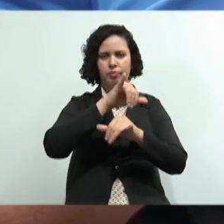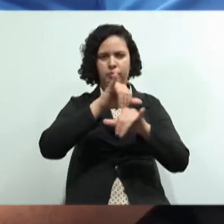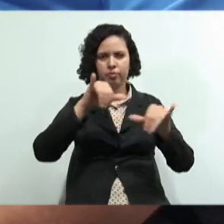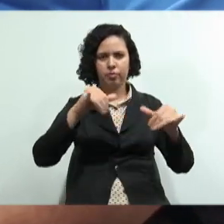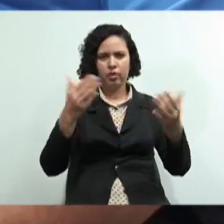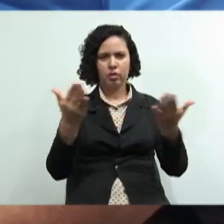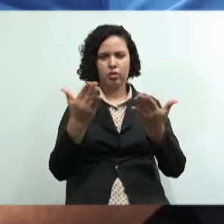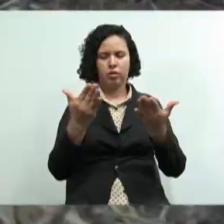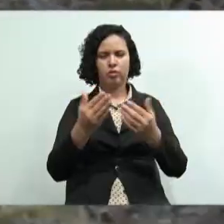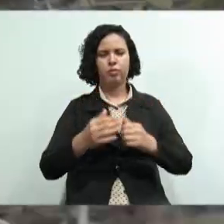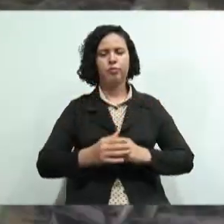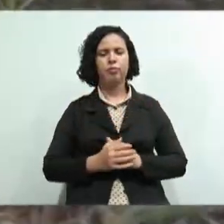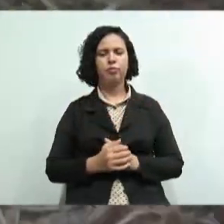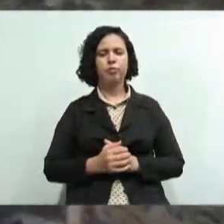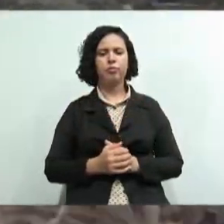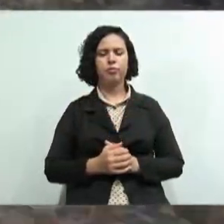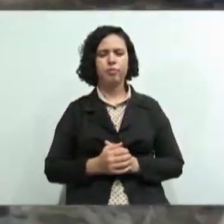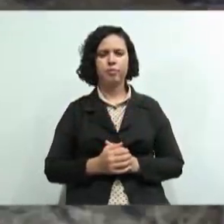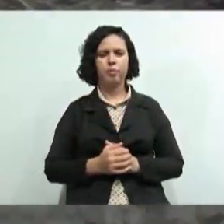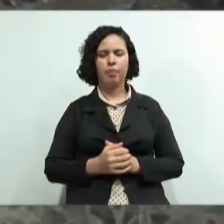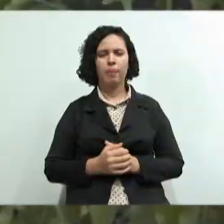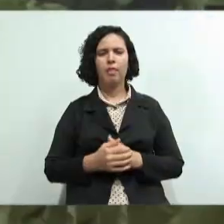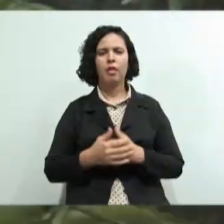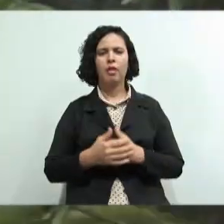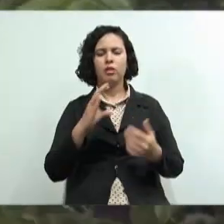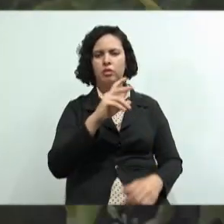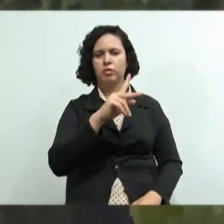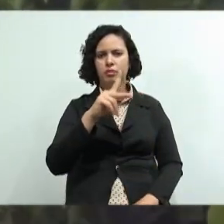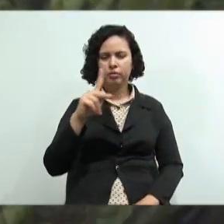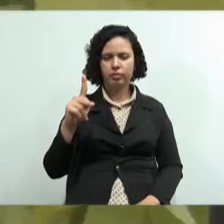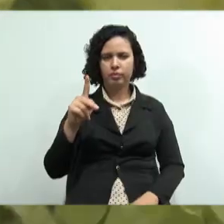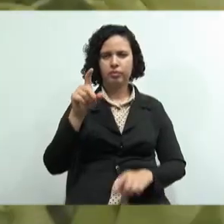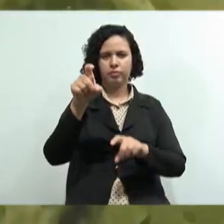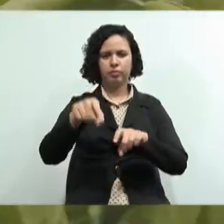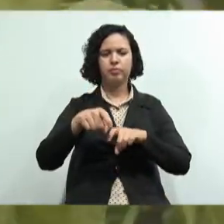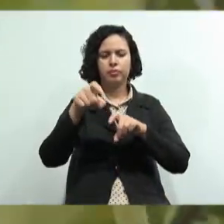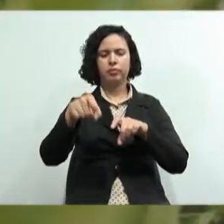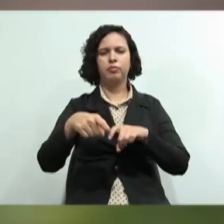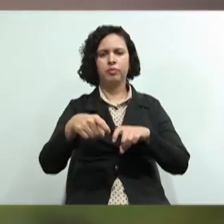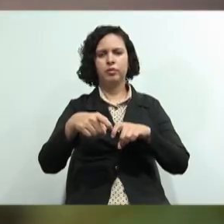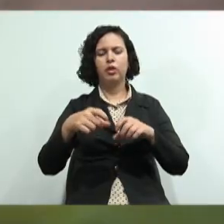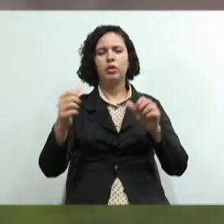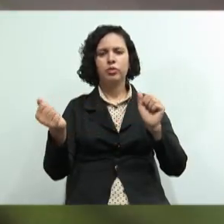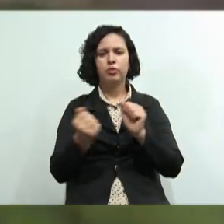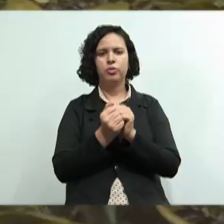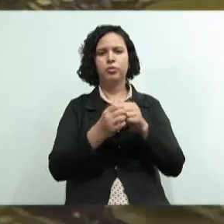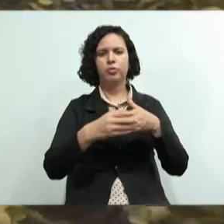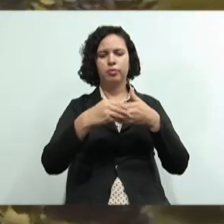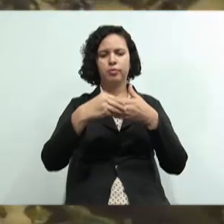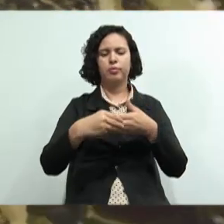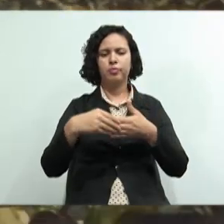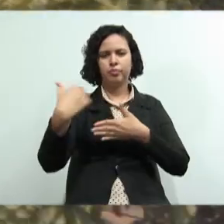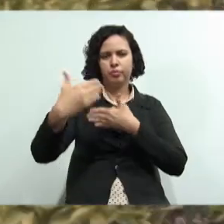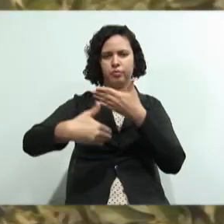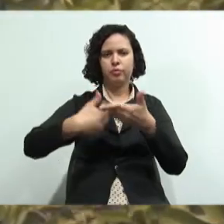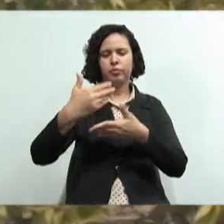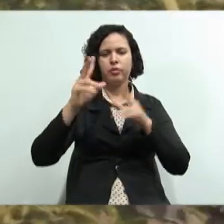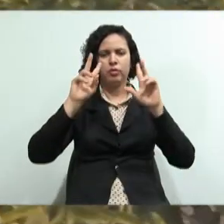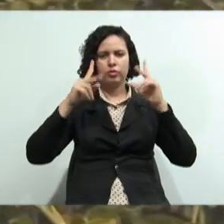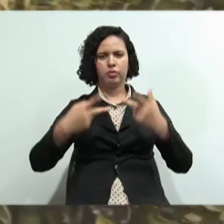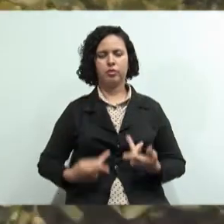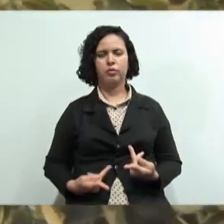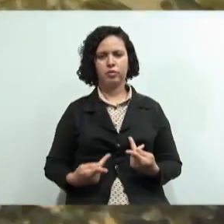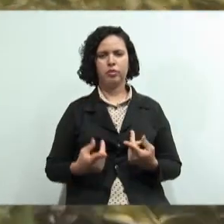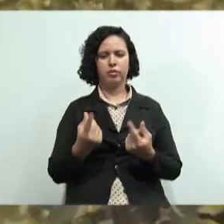com vocês. Cooperativas agropecuárias e agricultura familiar andam de mãos dadas para o desenvolvimento humano e econômico do